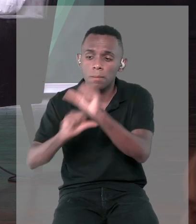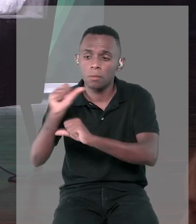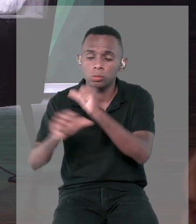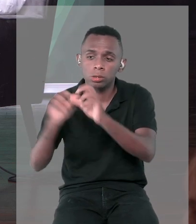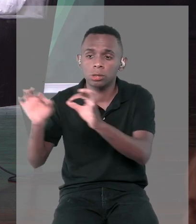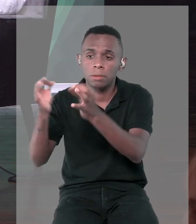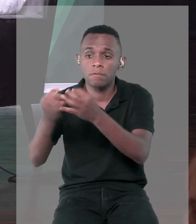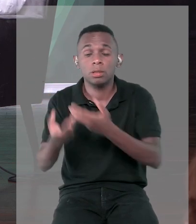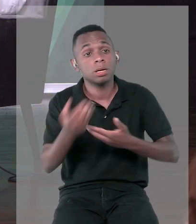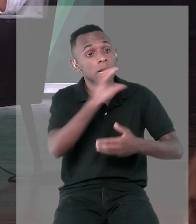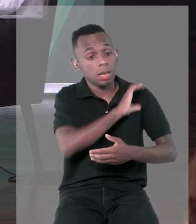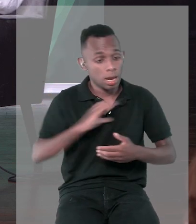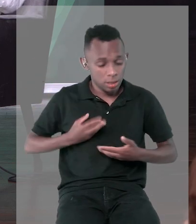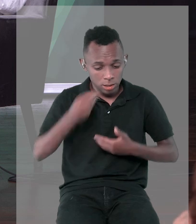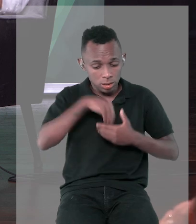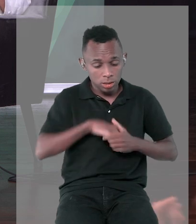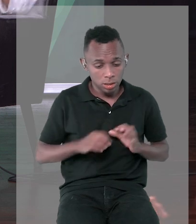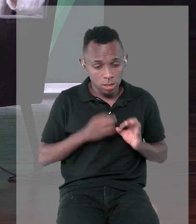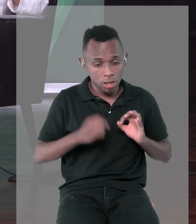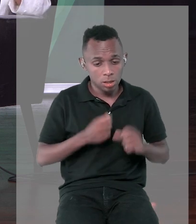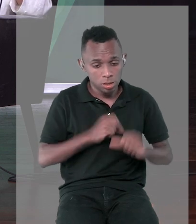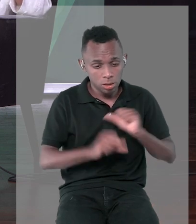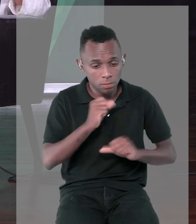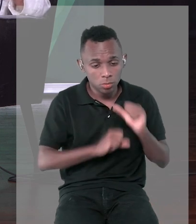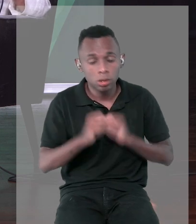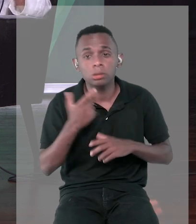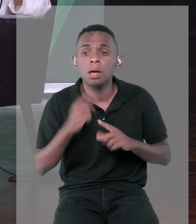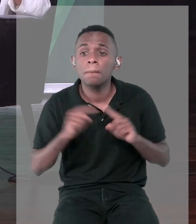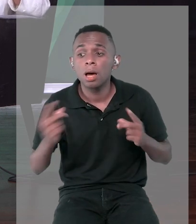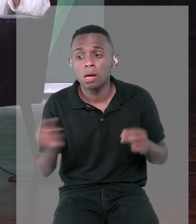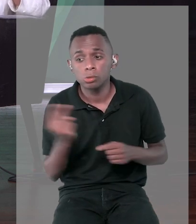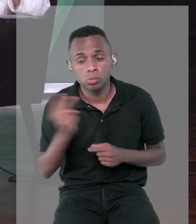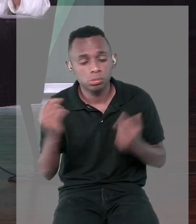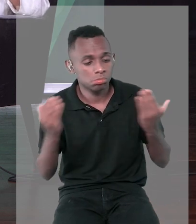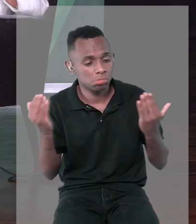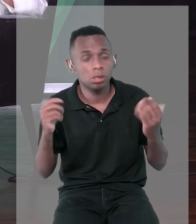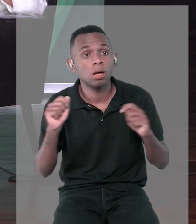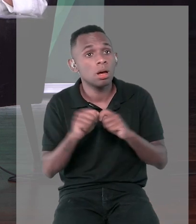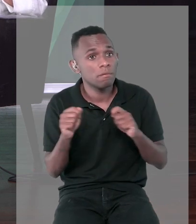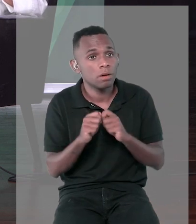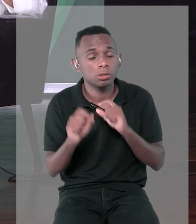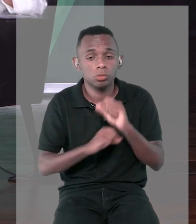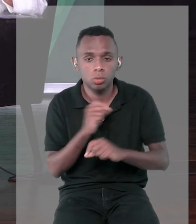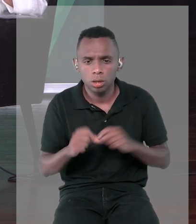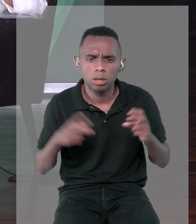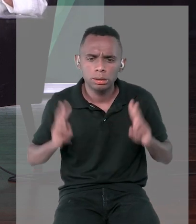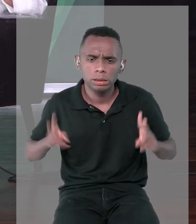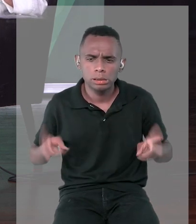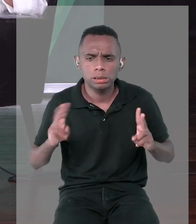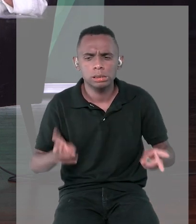a Clarice para dentro. Mas as duas acabam fazendo, durante todo o